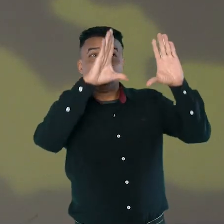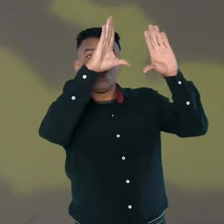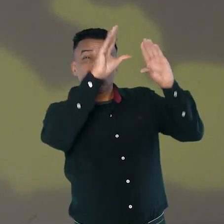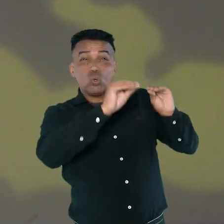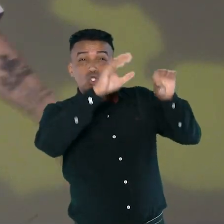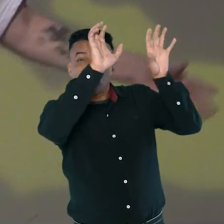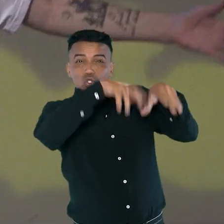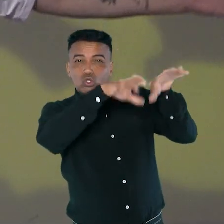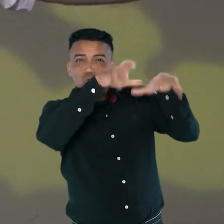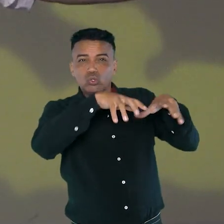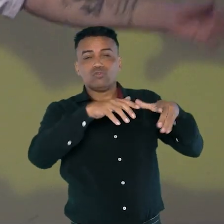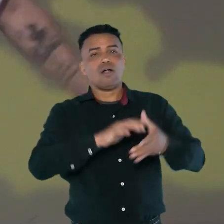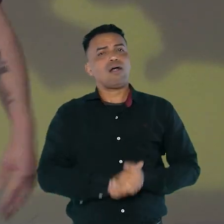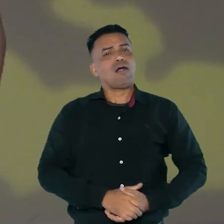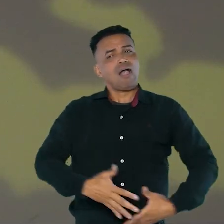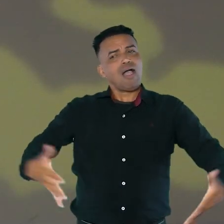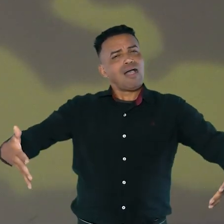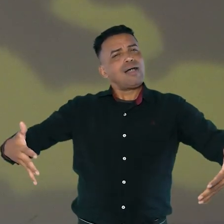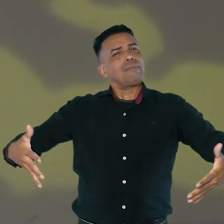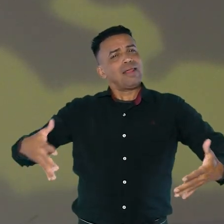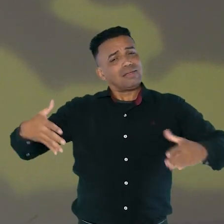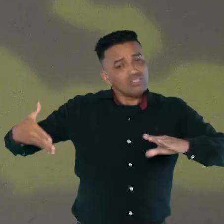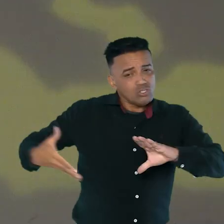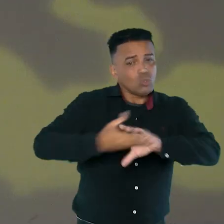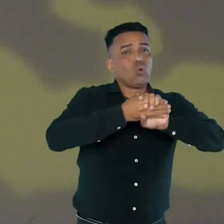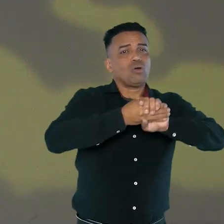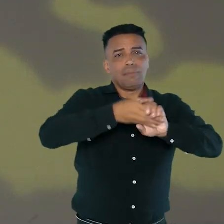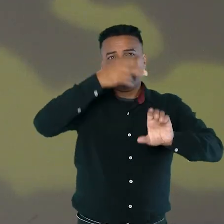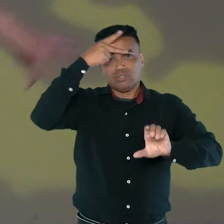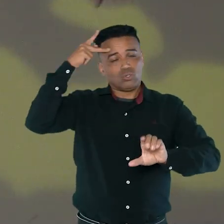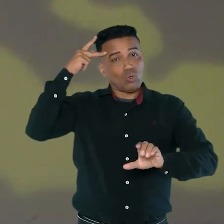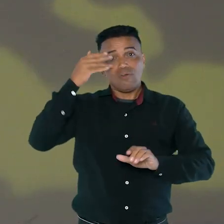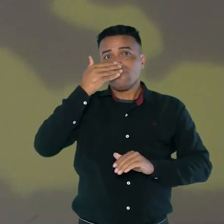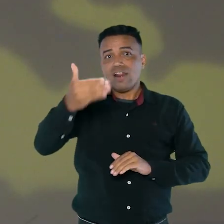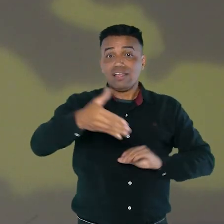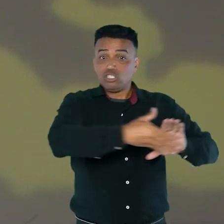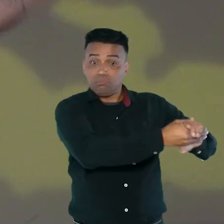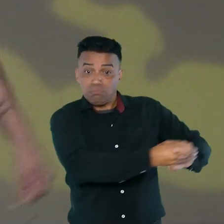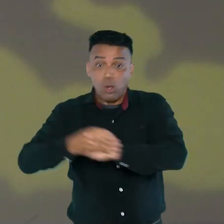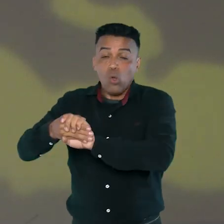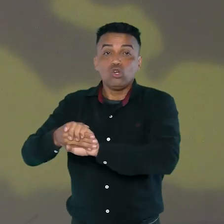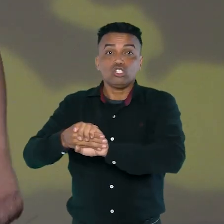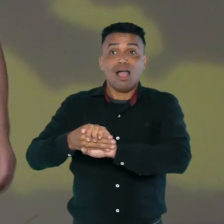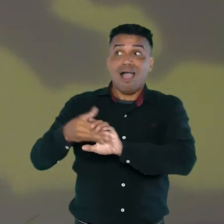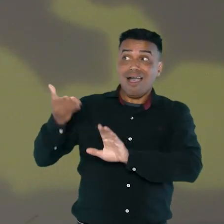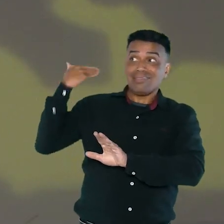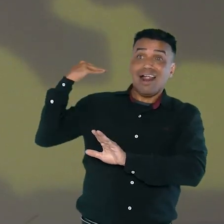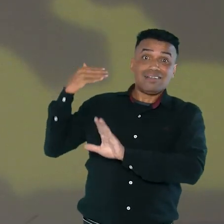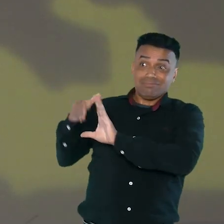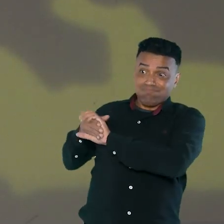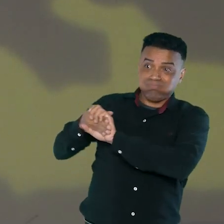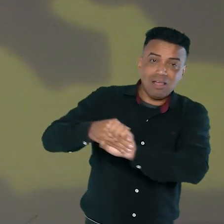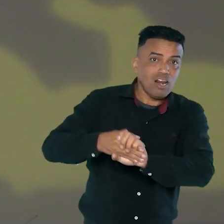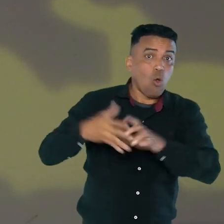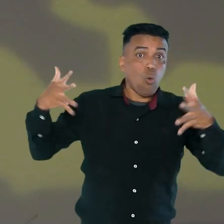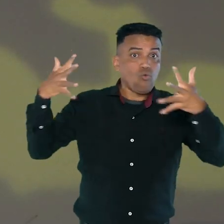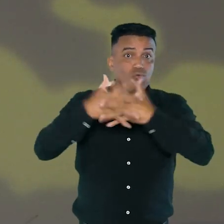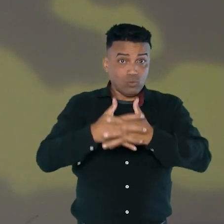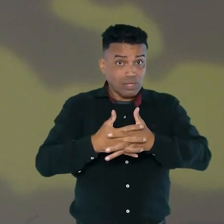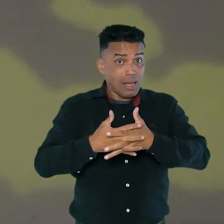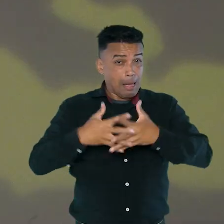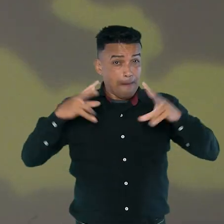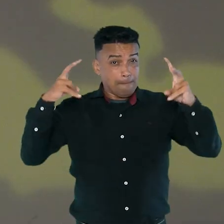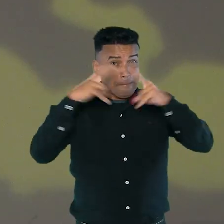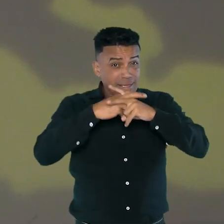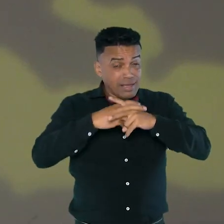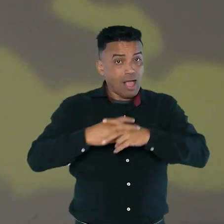dias de chuva. Abra os braços, segure na mão de quem estiver na frente e puxe a mão de quem estiver atrás e não confunda a briga com